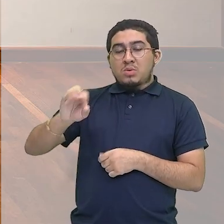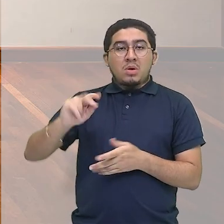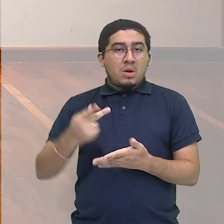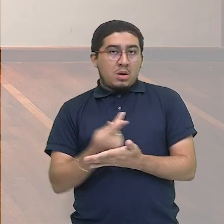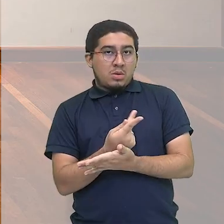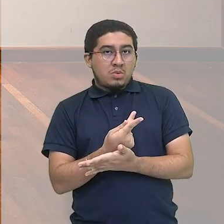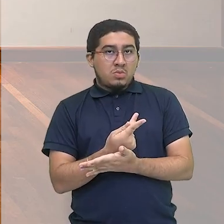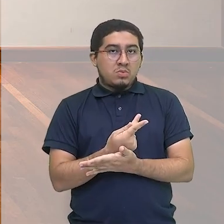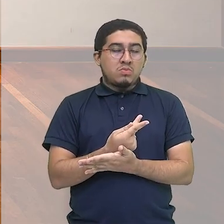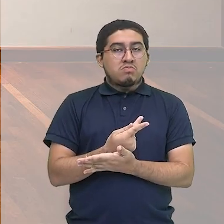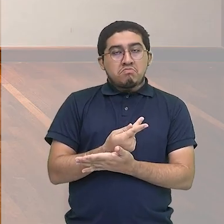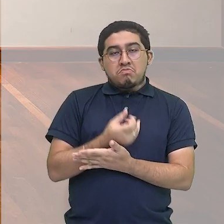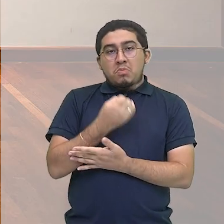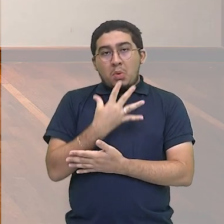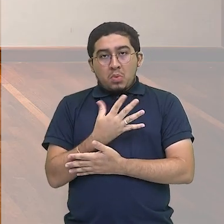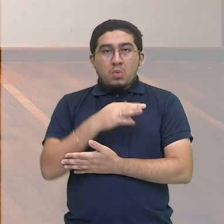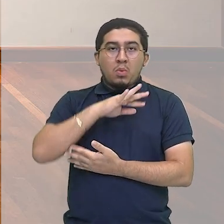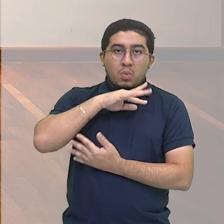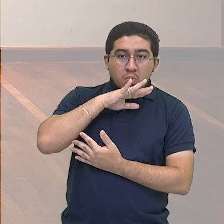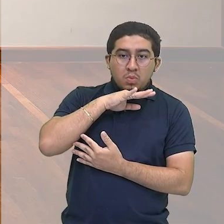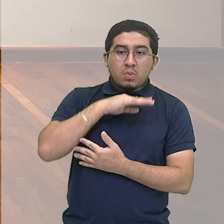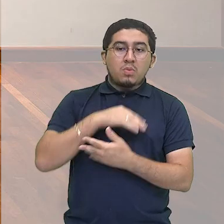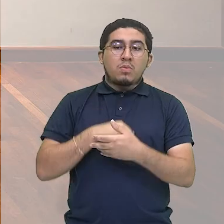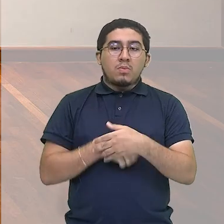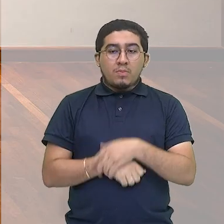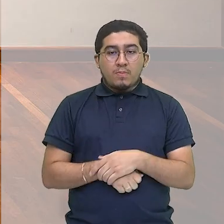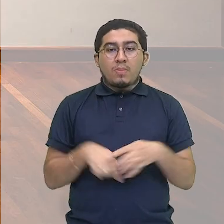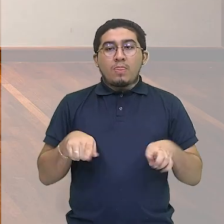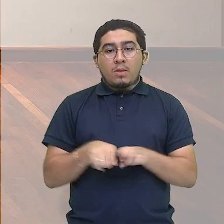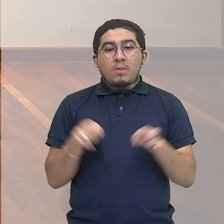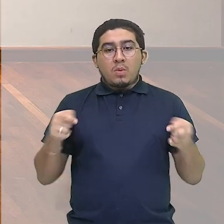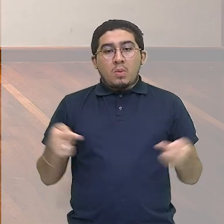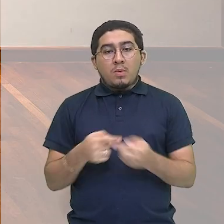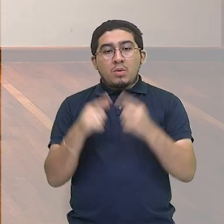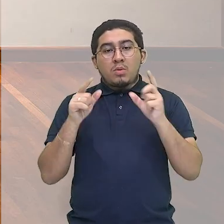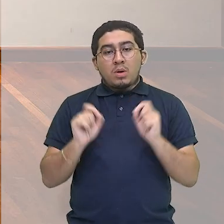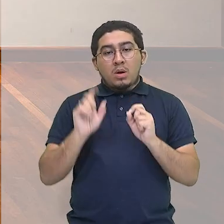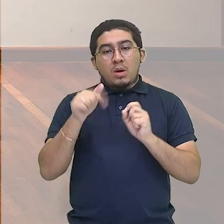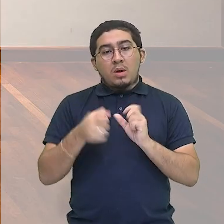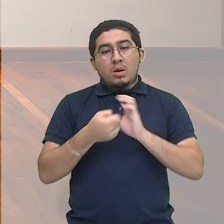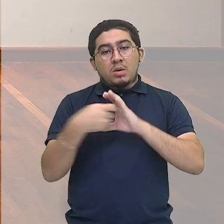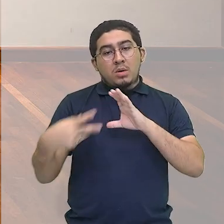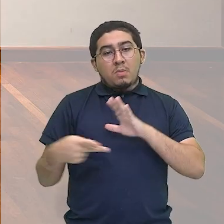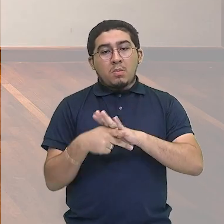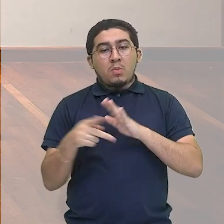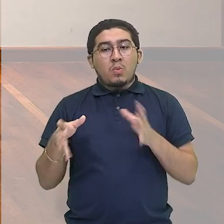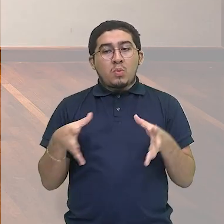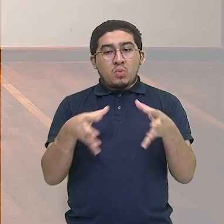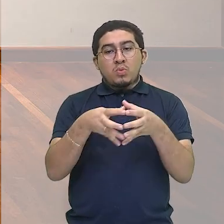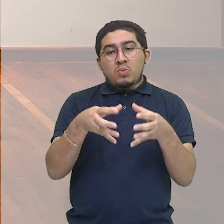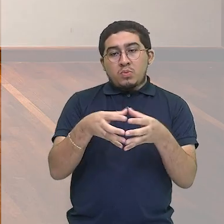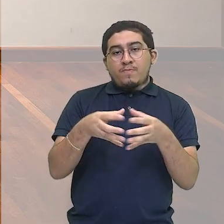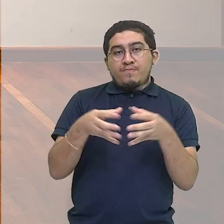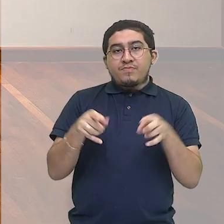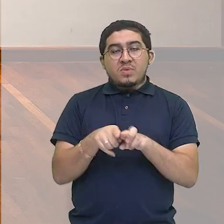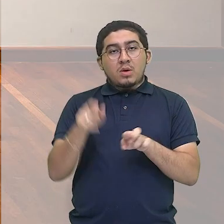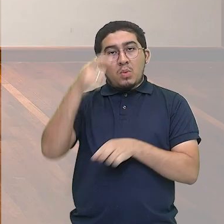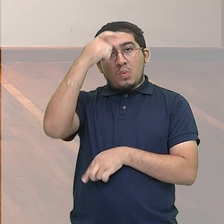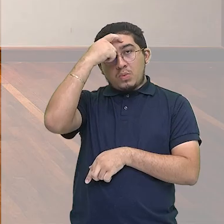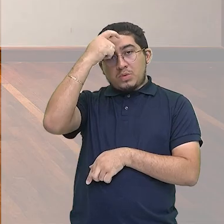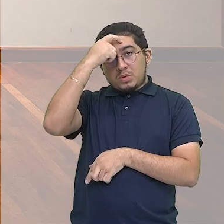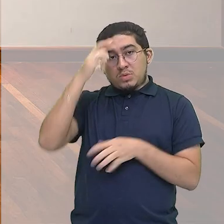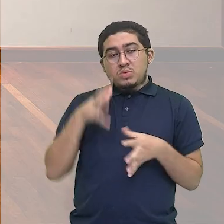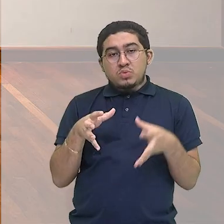errado, honroso ou desonroso. Diz respeito, segundo ele, aos valores daquele grupo. A consciência